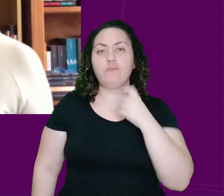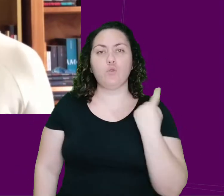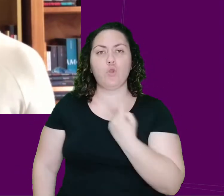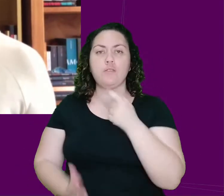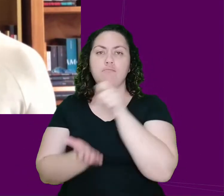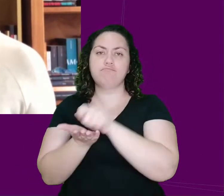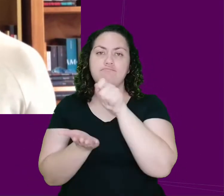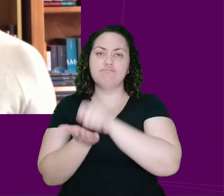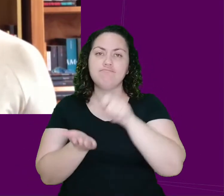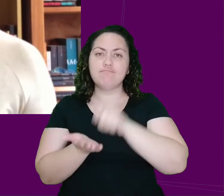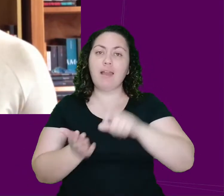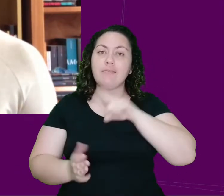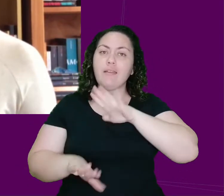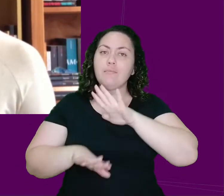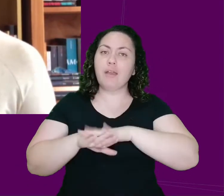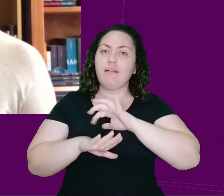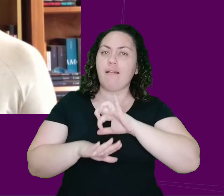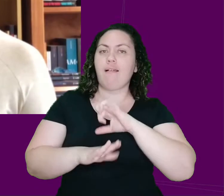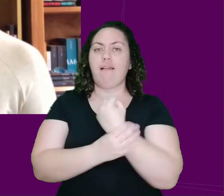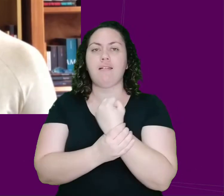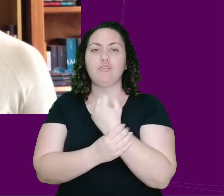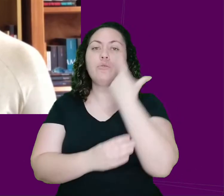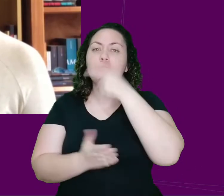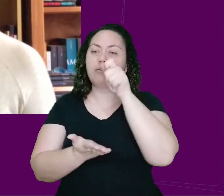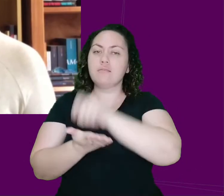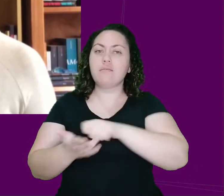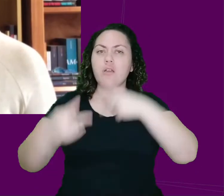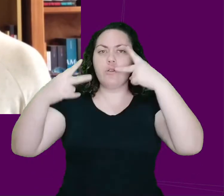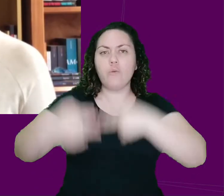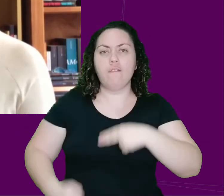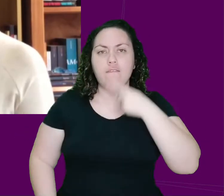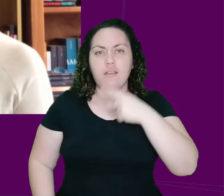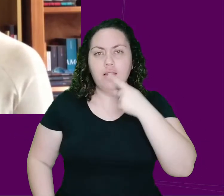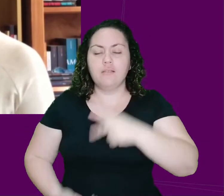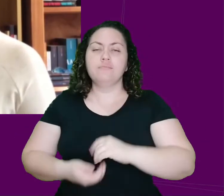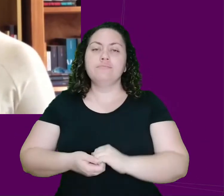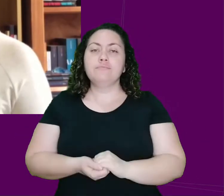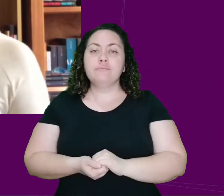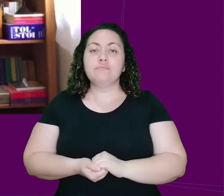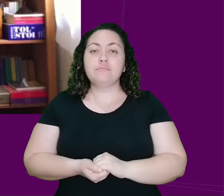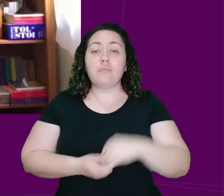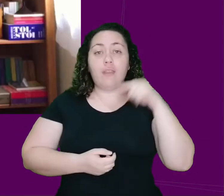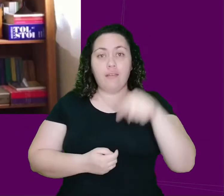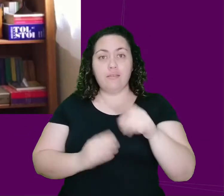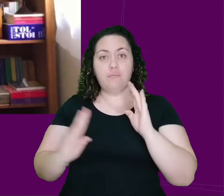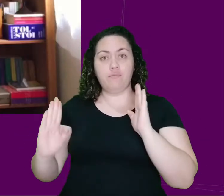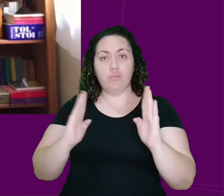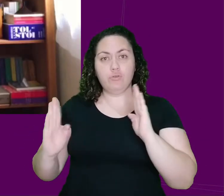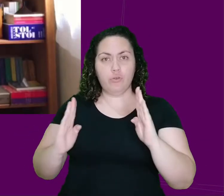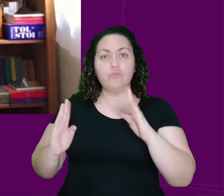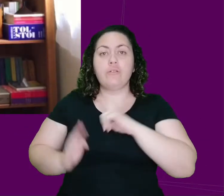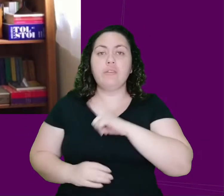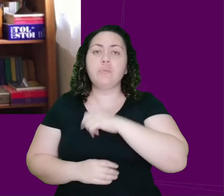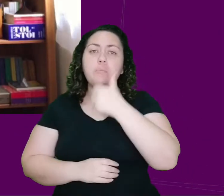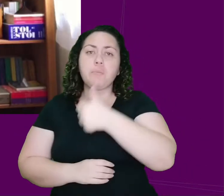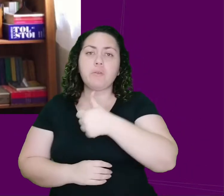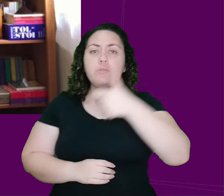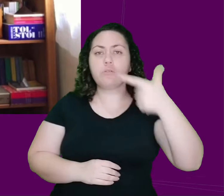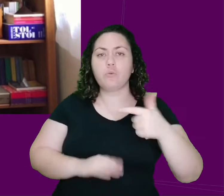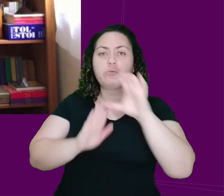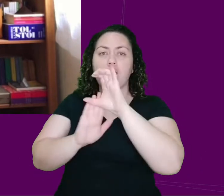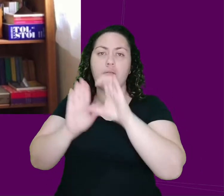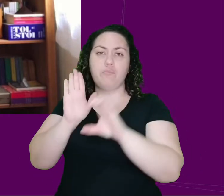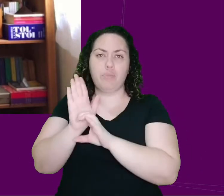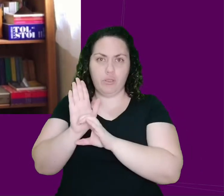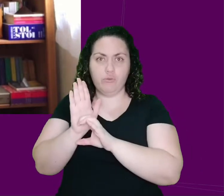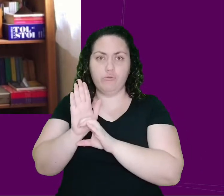por conta própria para garantir que pudesse escrever como fala. Esse episódio ocupa os 2